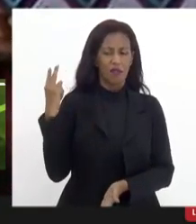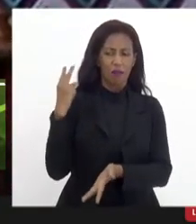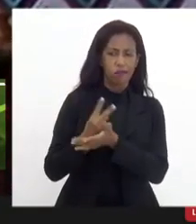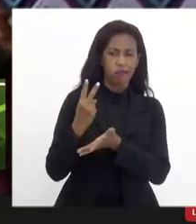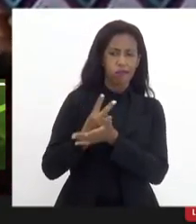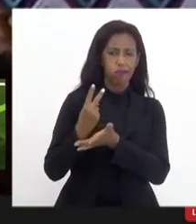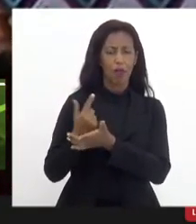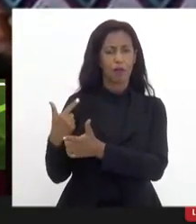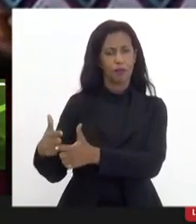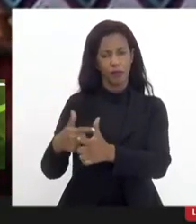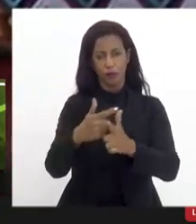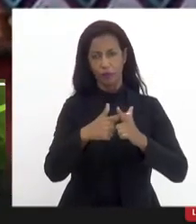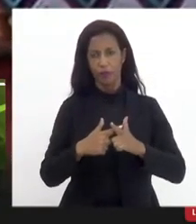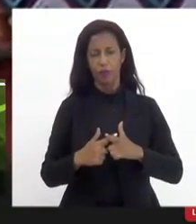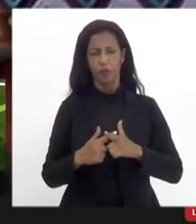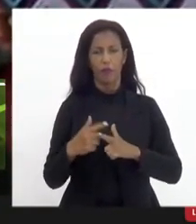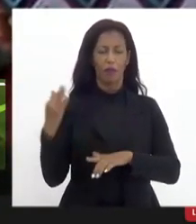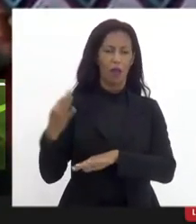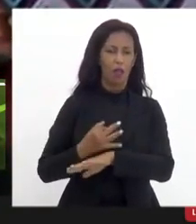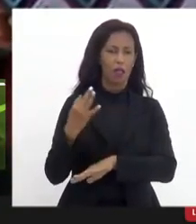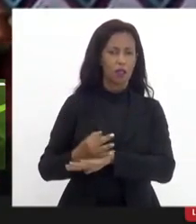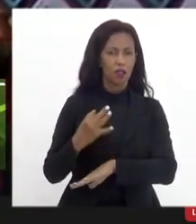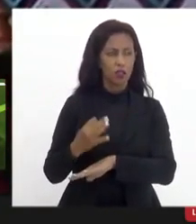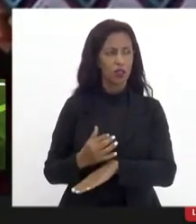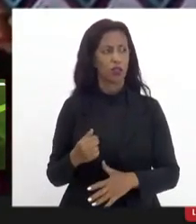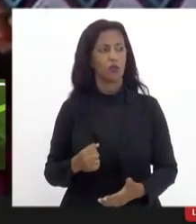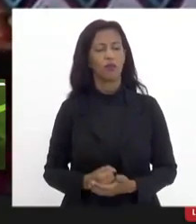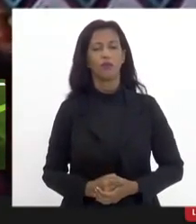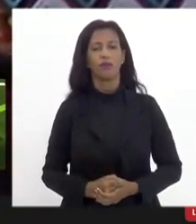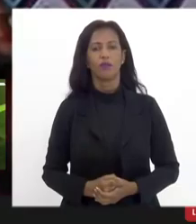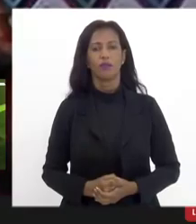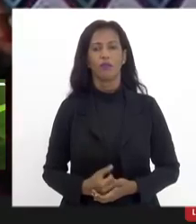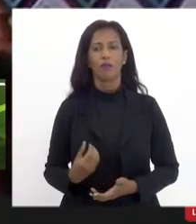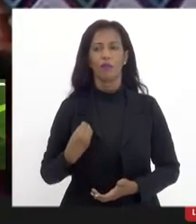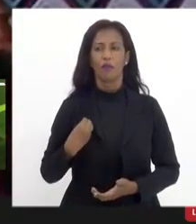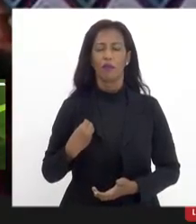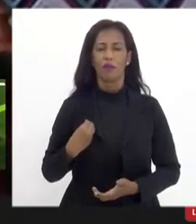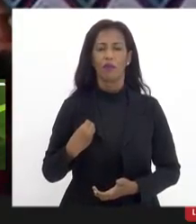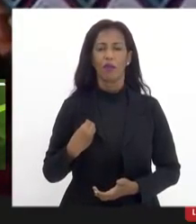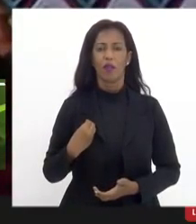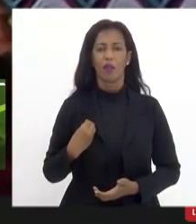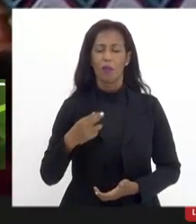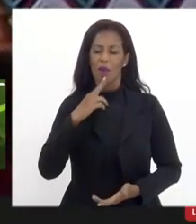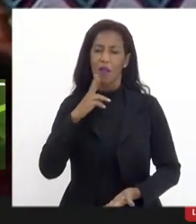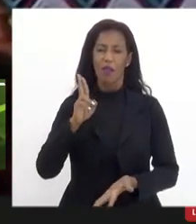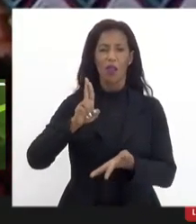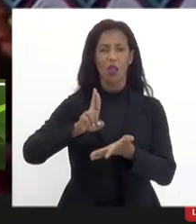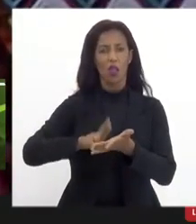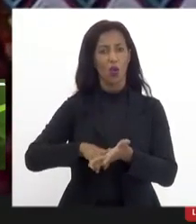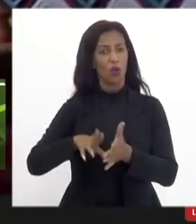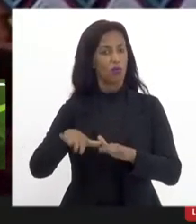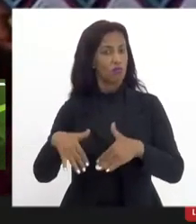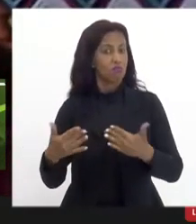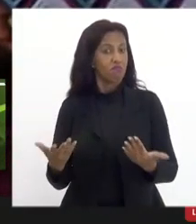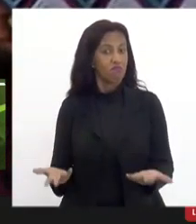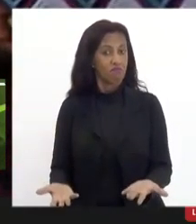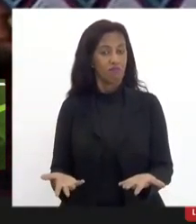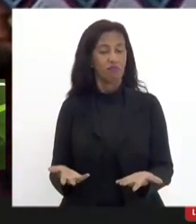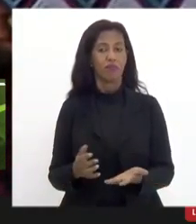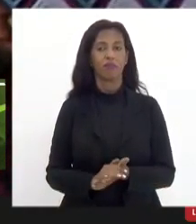luta, cotidianamente resistindo, cotidianamente lutando por um reconhecimento óbvio